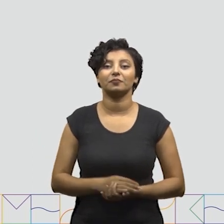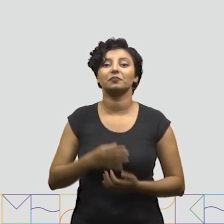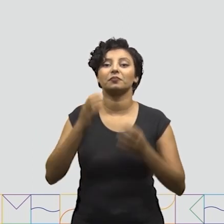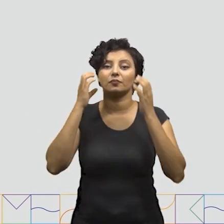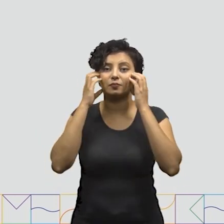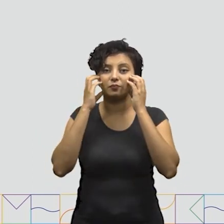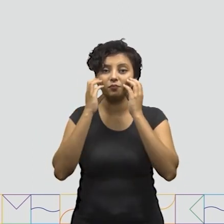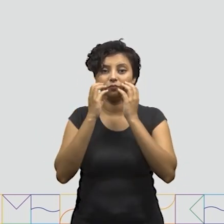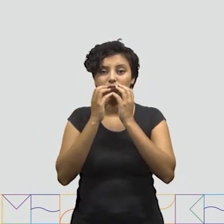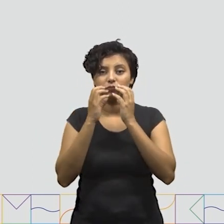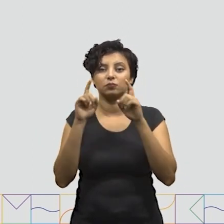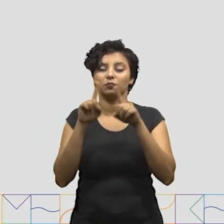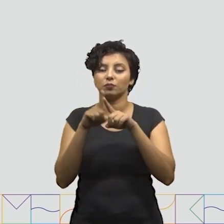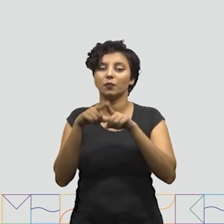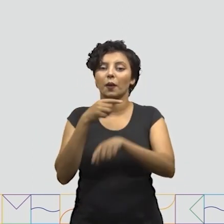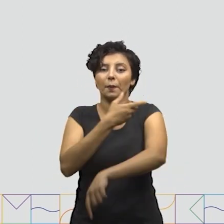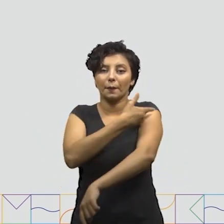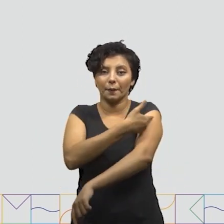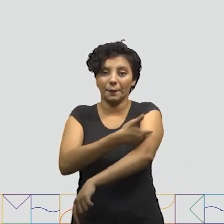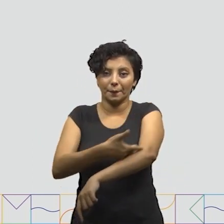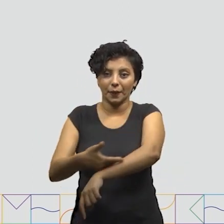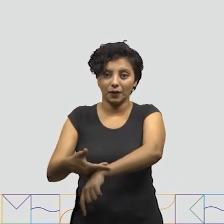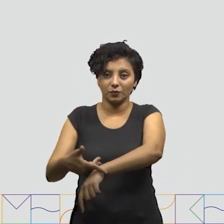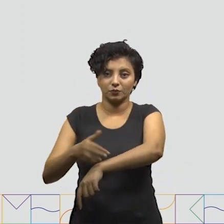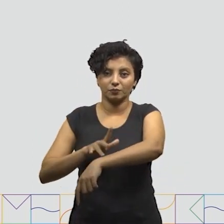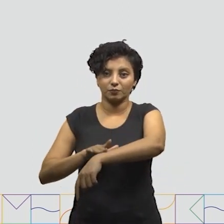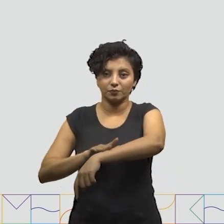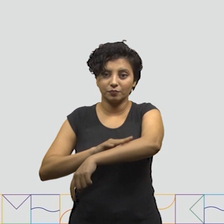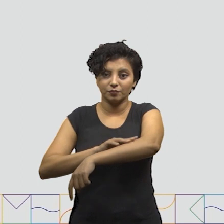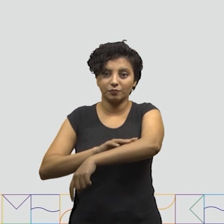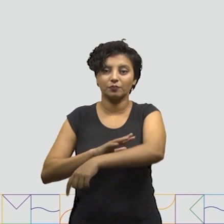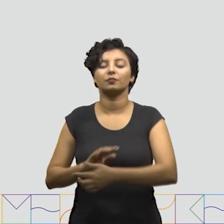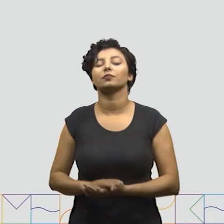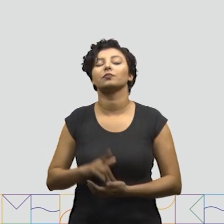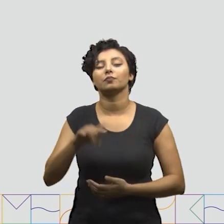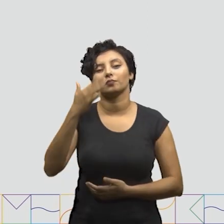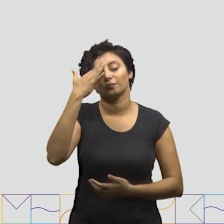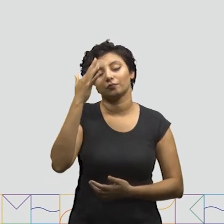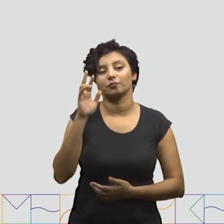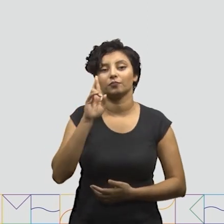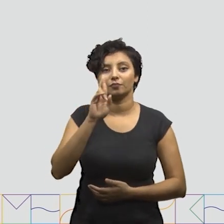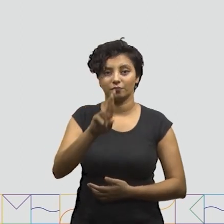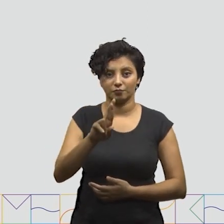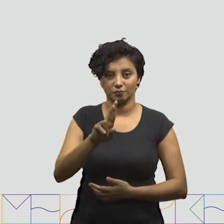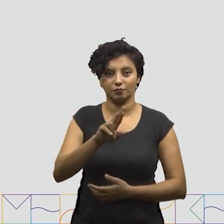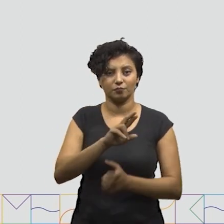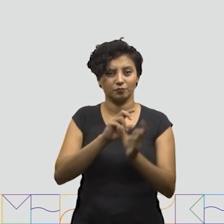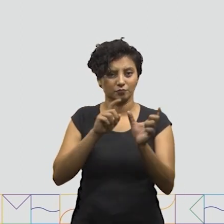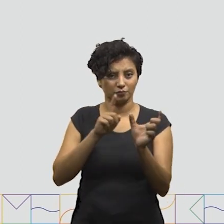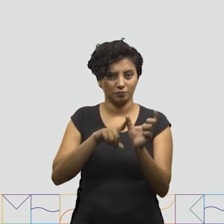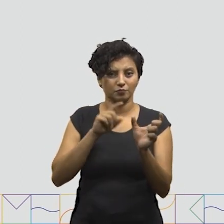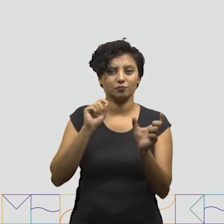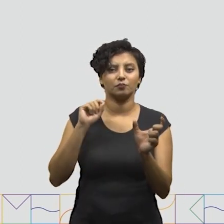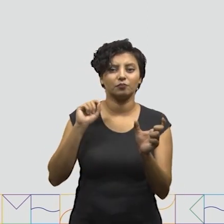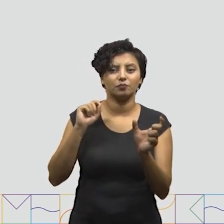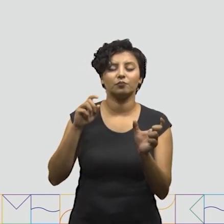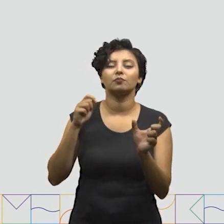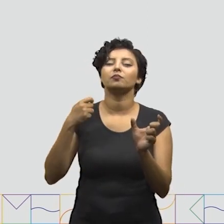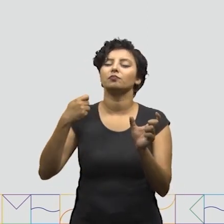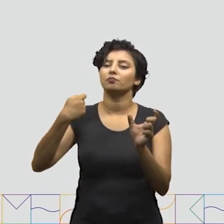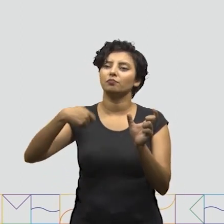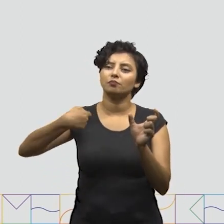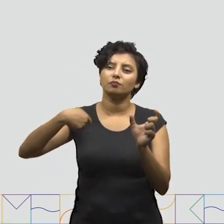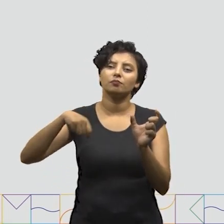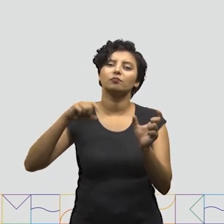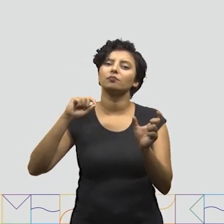como crescimento de barba e de pelos. Então, para você saber que a resposta do segundo item aí seria